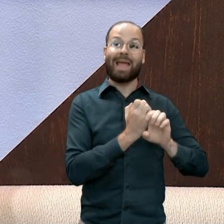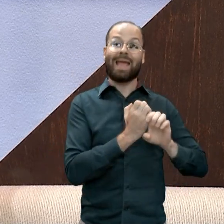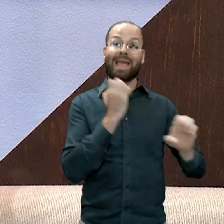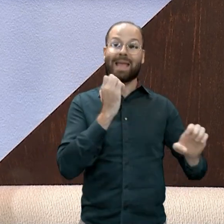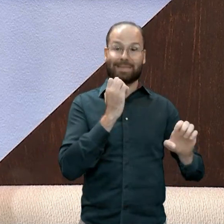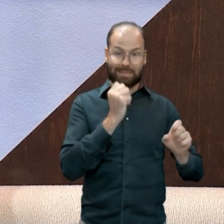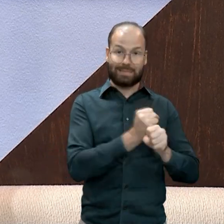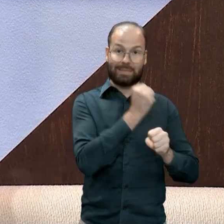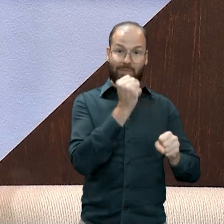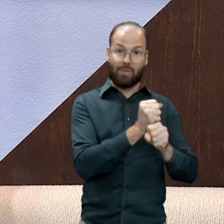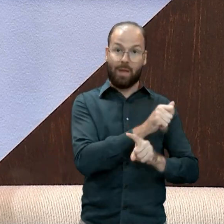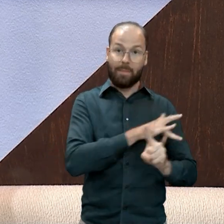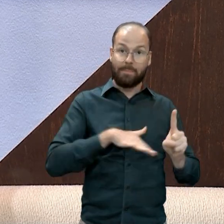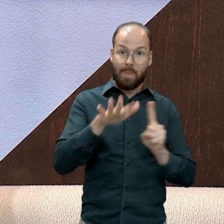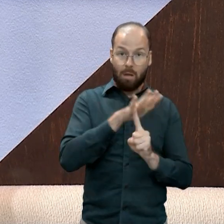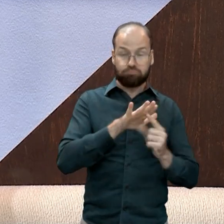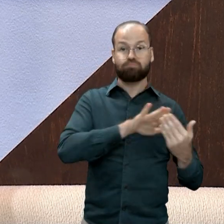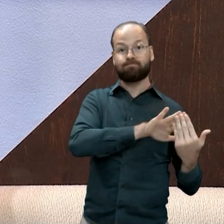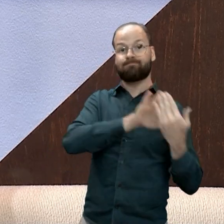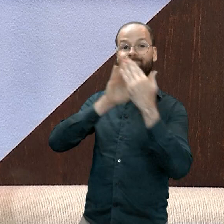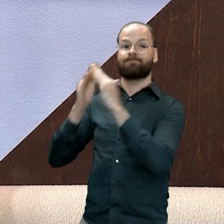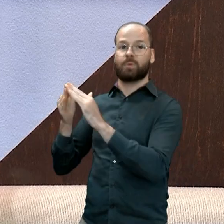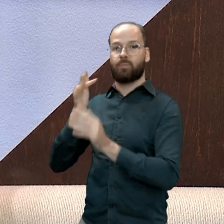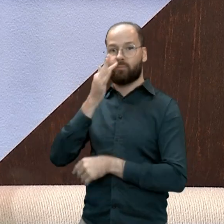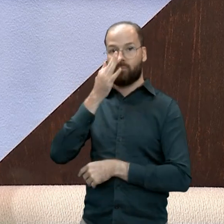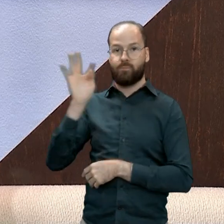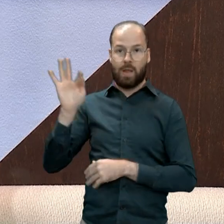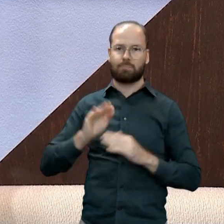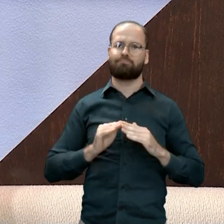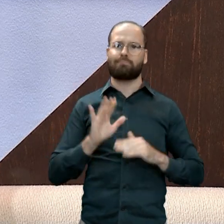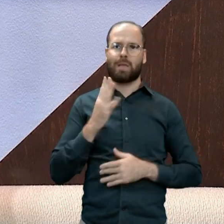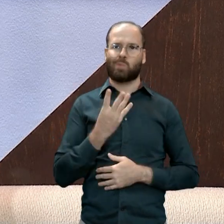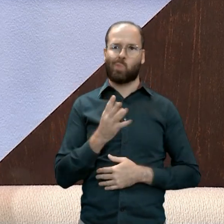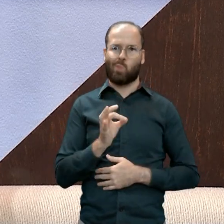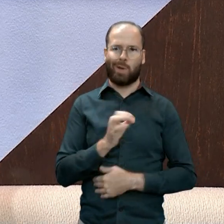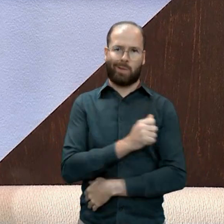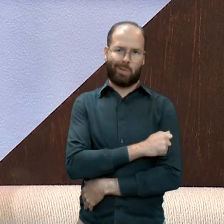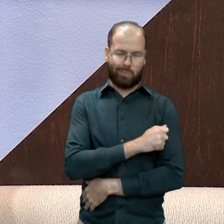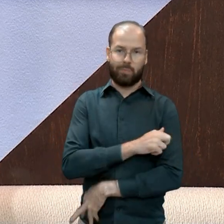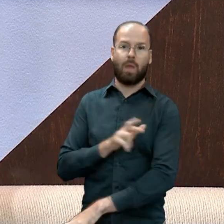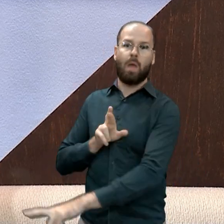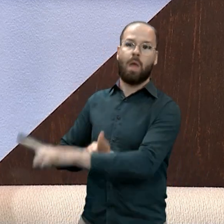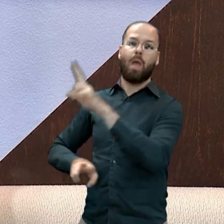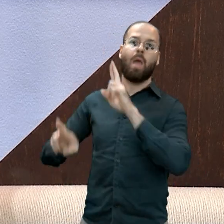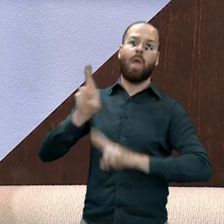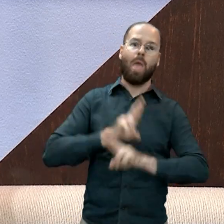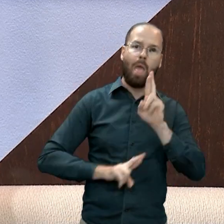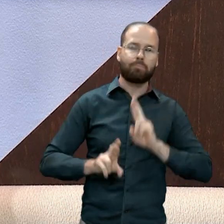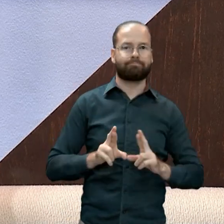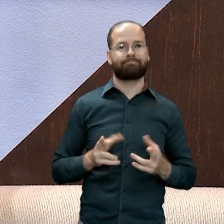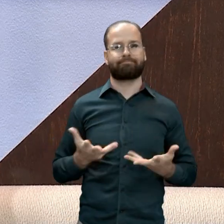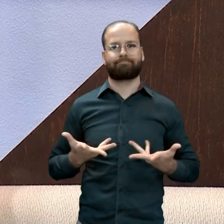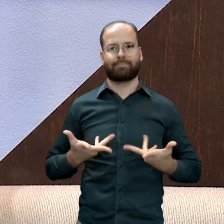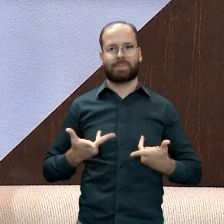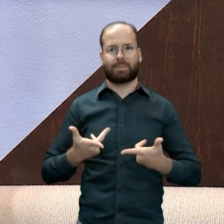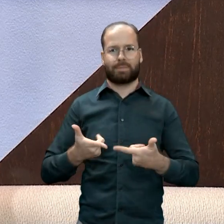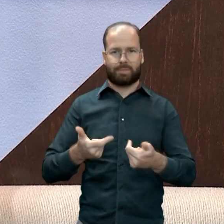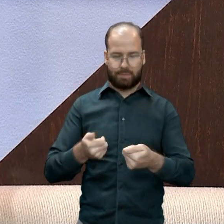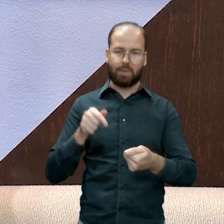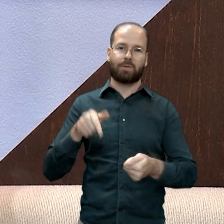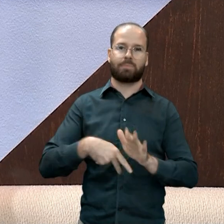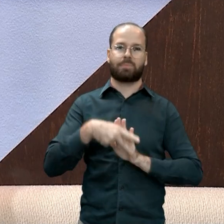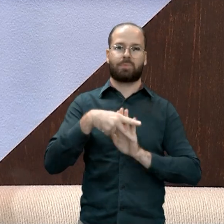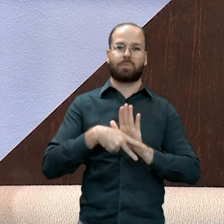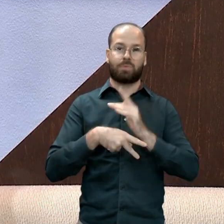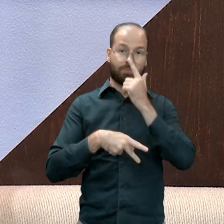Ambiental para a França, com resultados fantásticos dessa mobilidade. Algo que, inclusive,